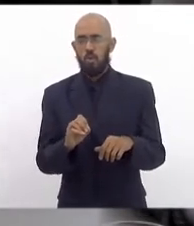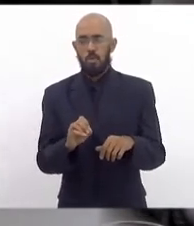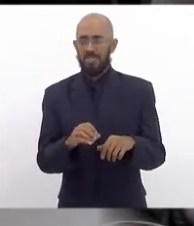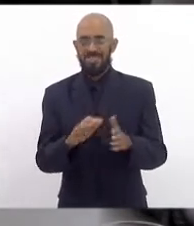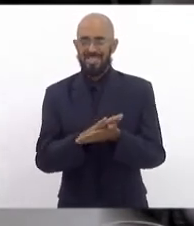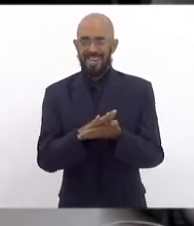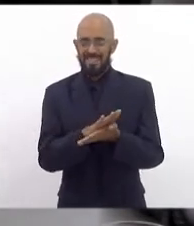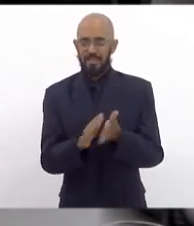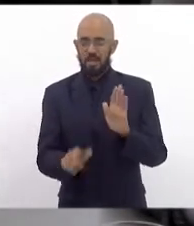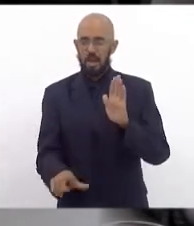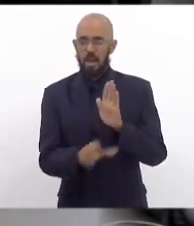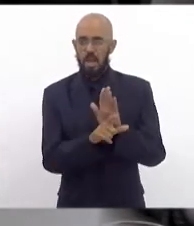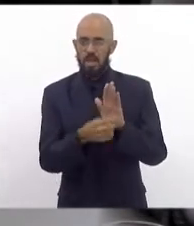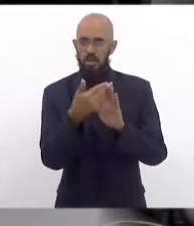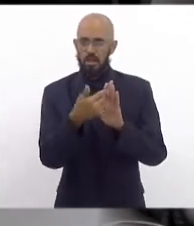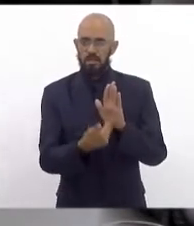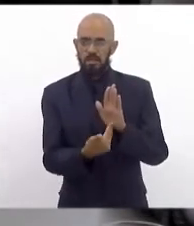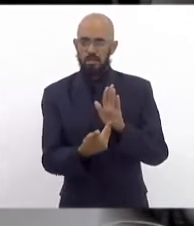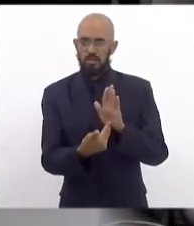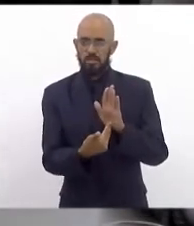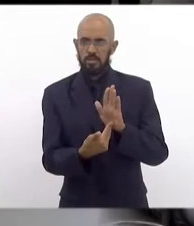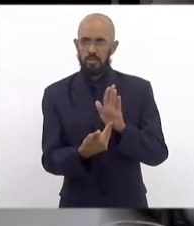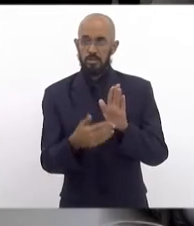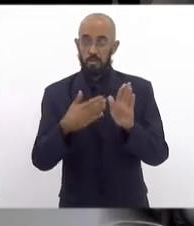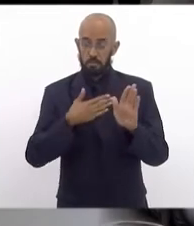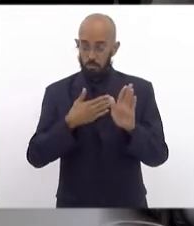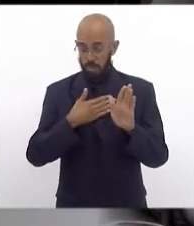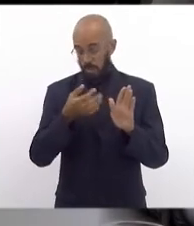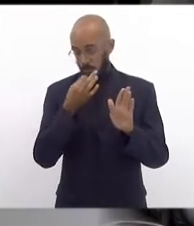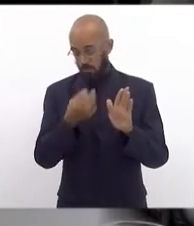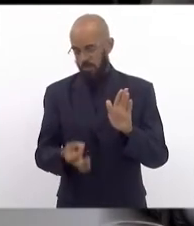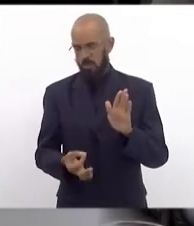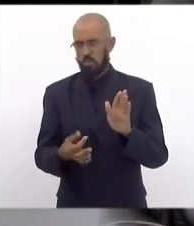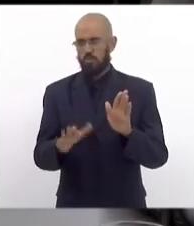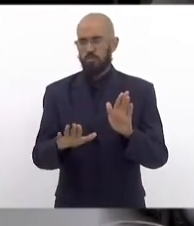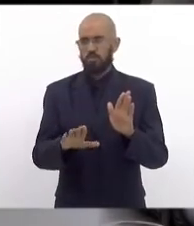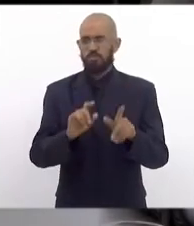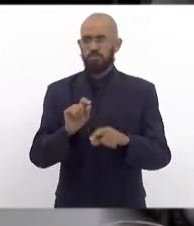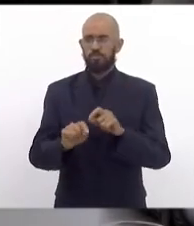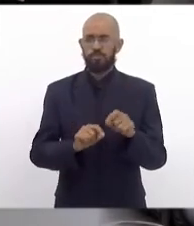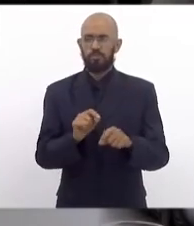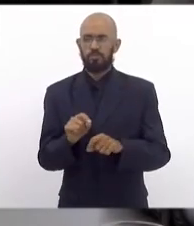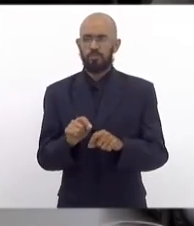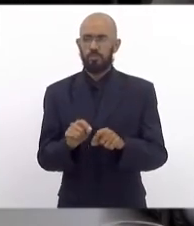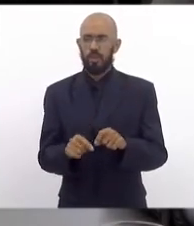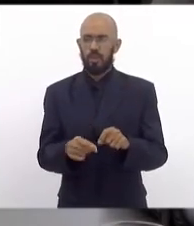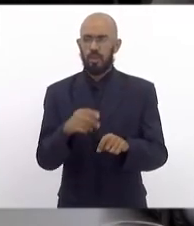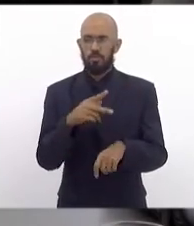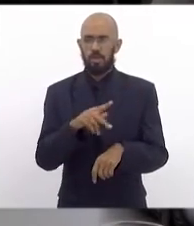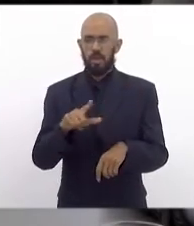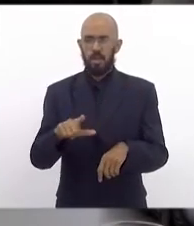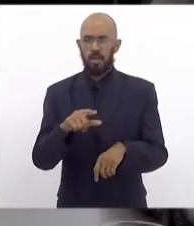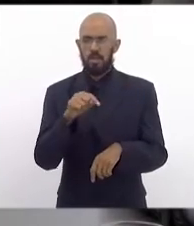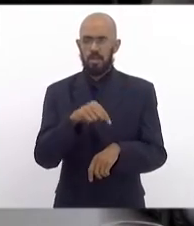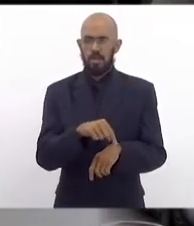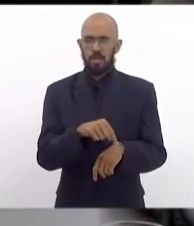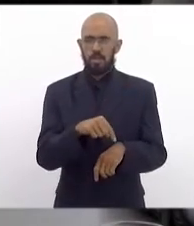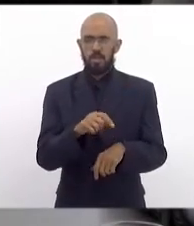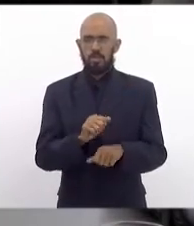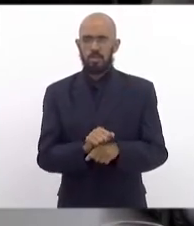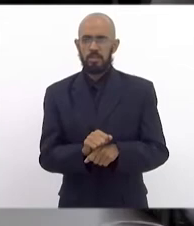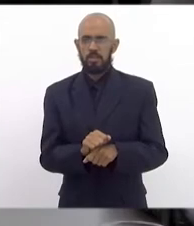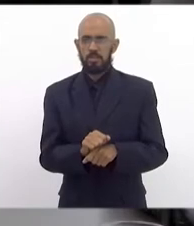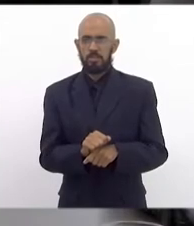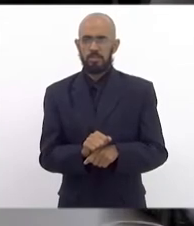meu ponto de vista claro eu tô eu tô aqui até para dar meu ponto de vista nem um ponto desde projeto de lei beneficia